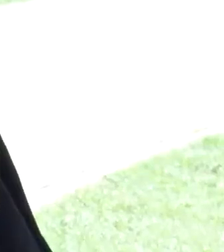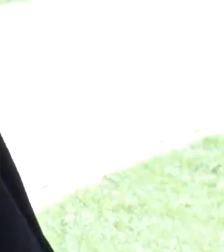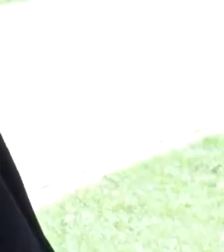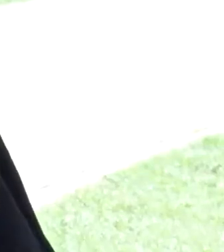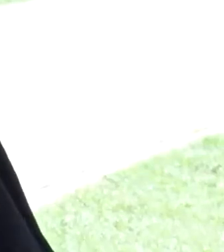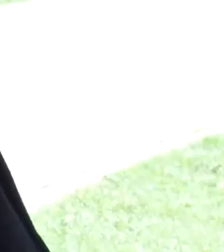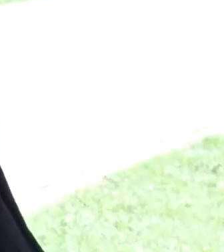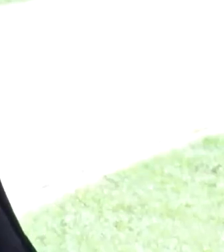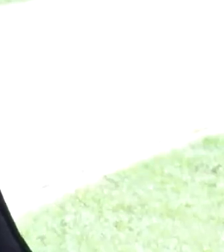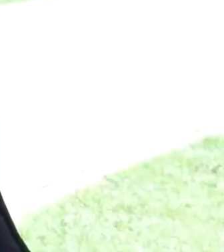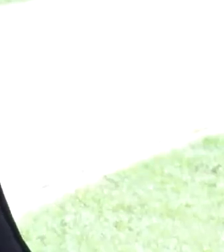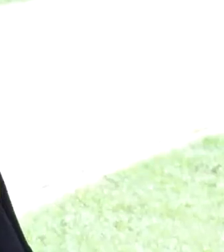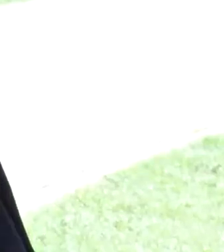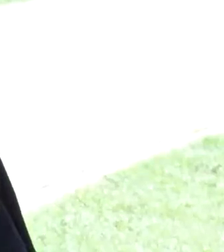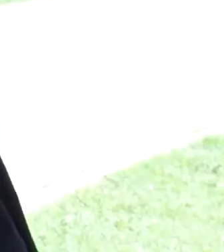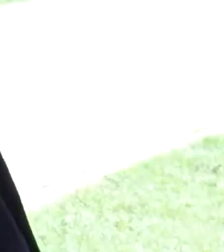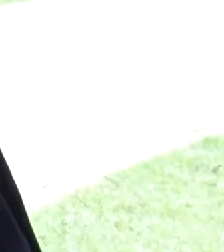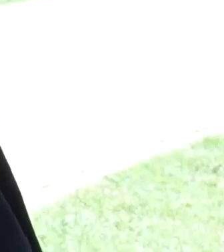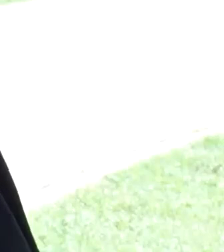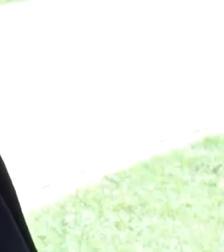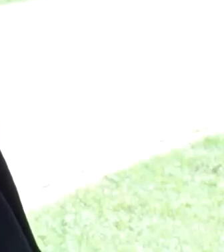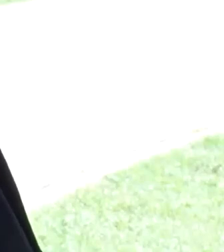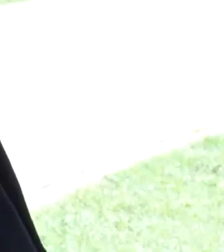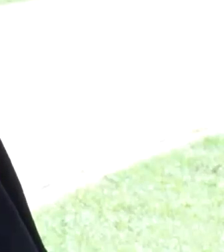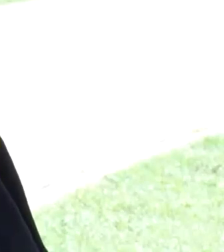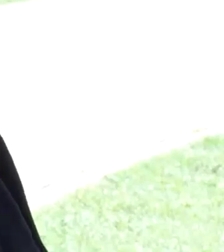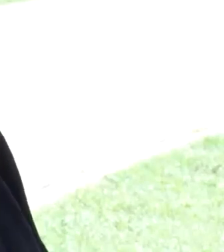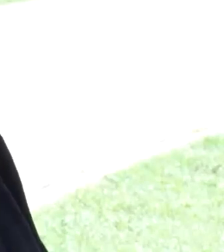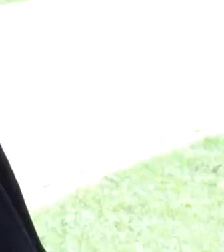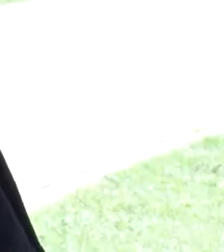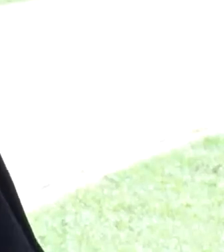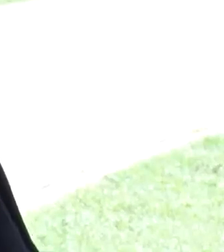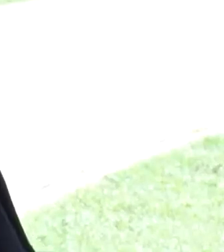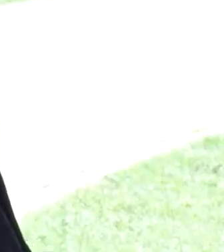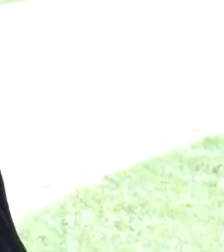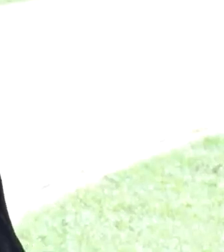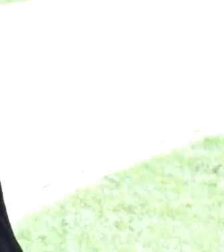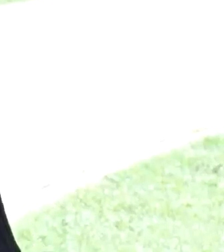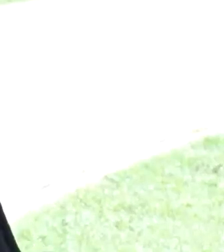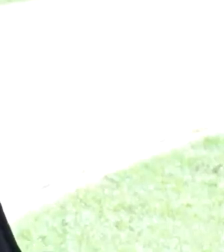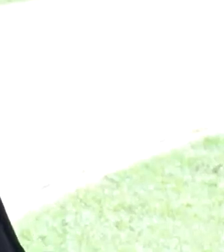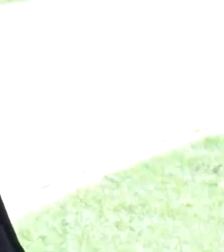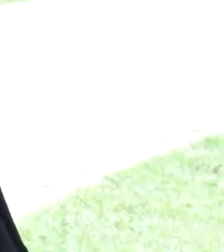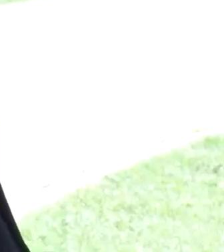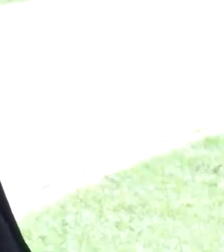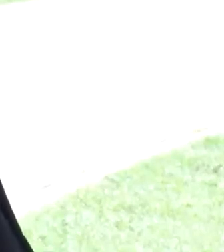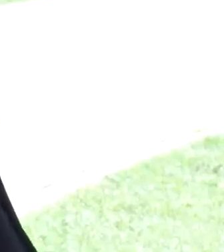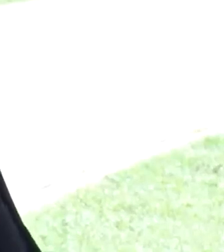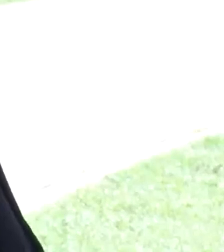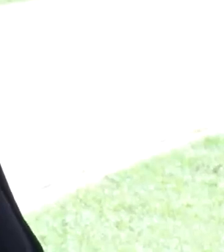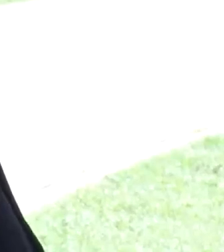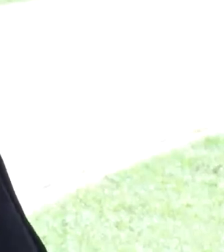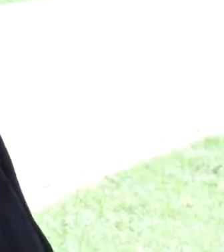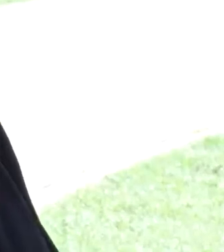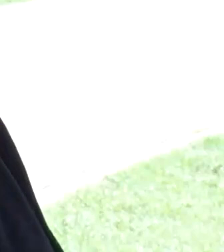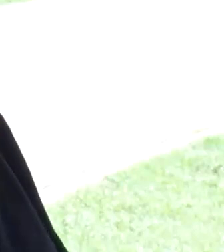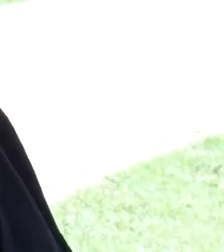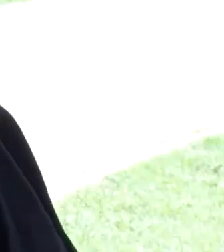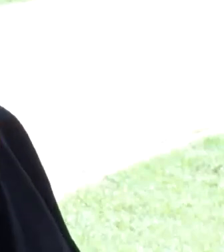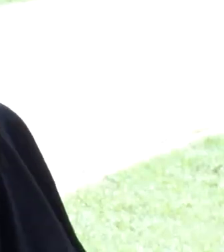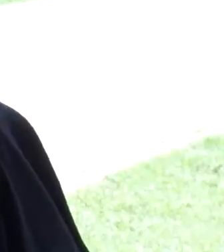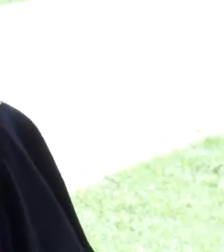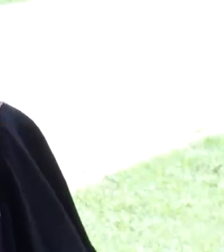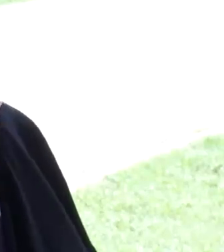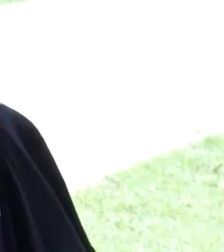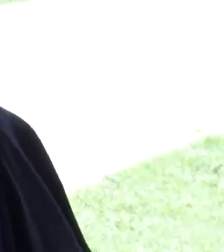18, no sábado, nós vamos ter também uma hora do conto, contação de histórias na Livraria Escariz, lá da Jorge Amado. E no dia 20,